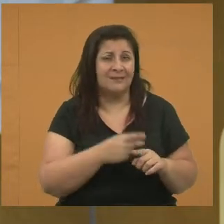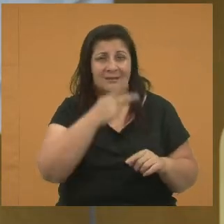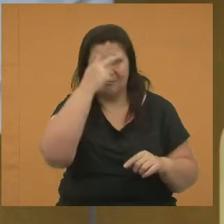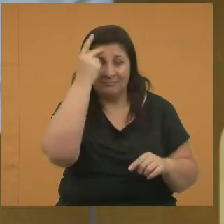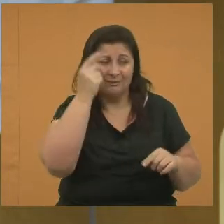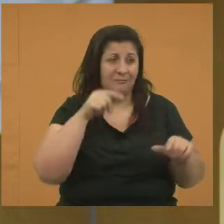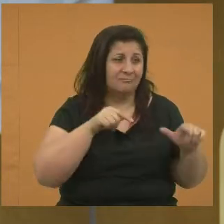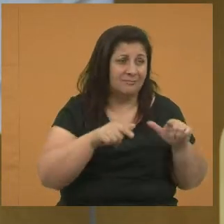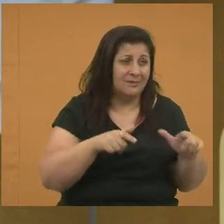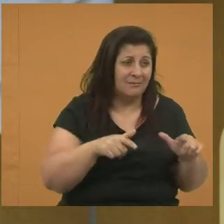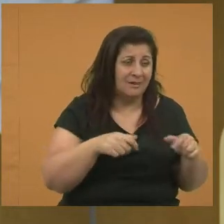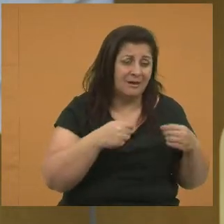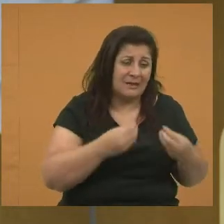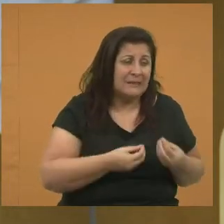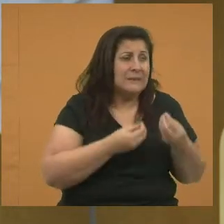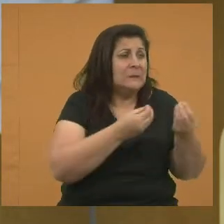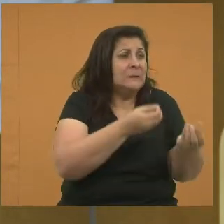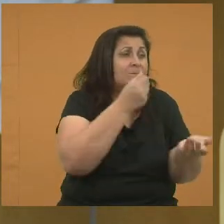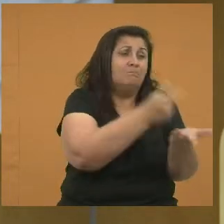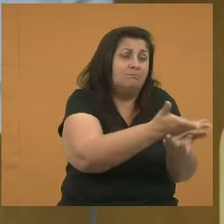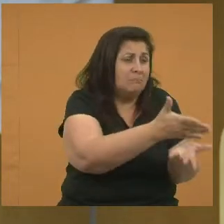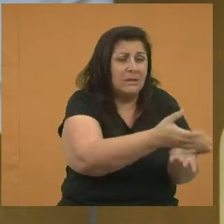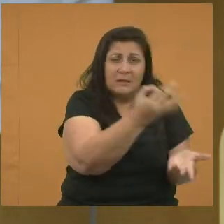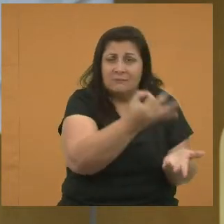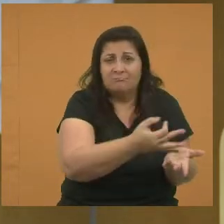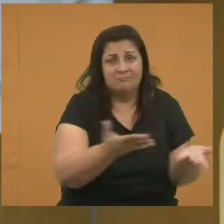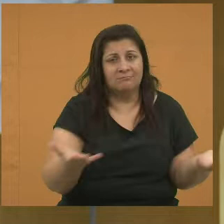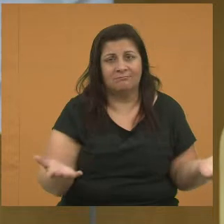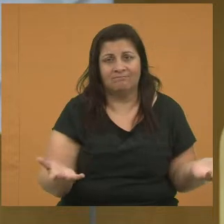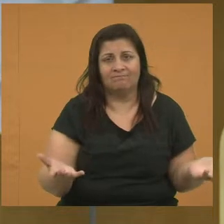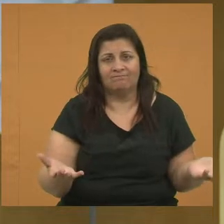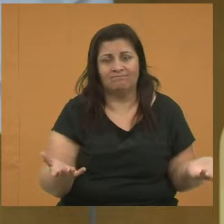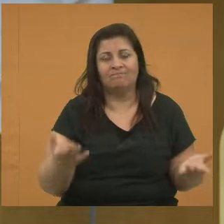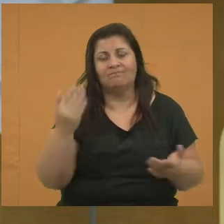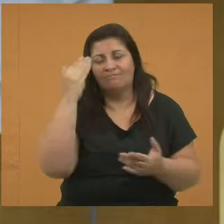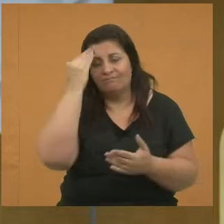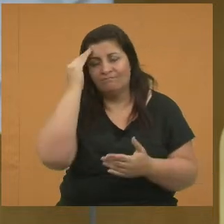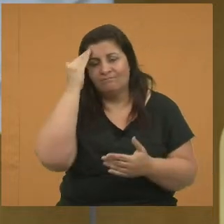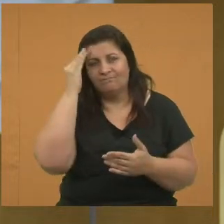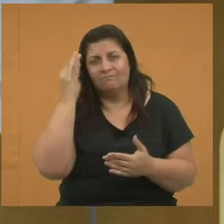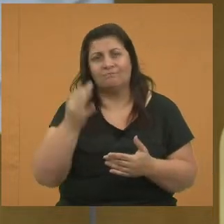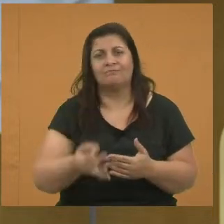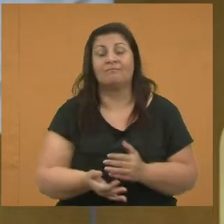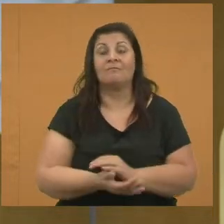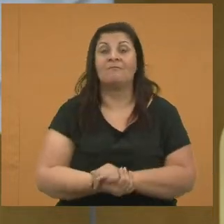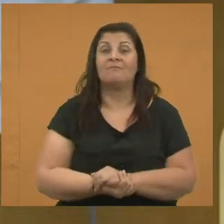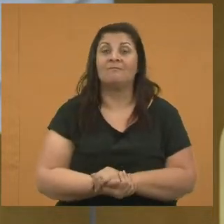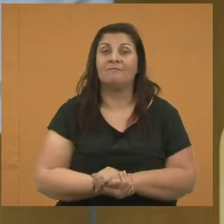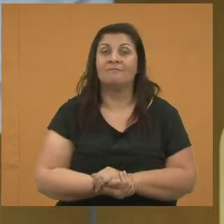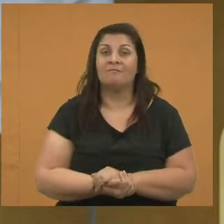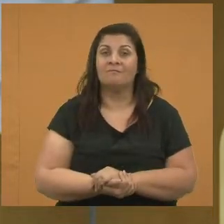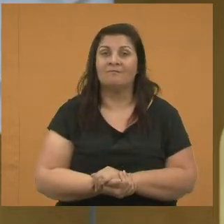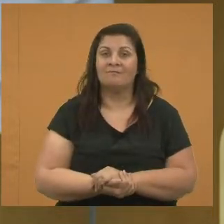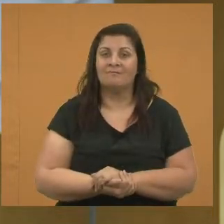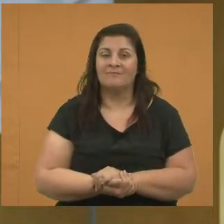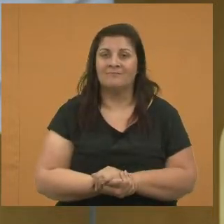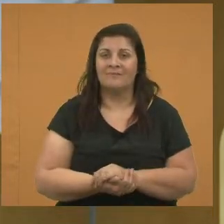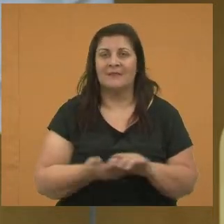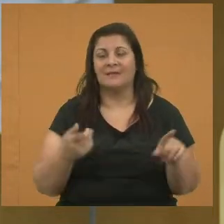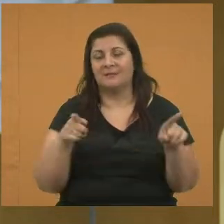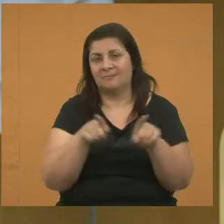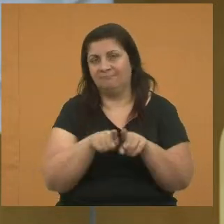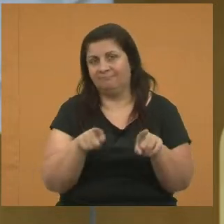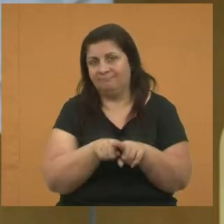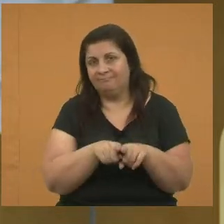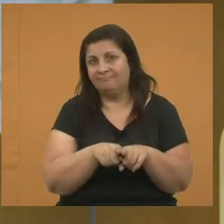e dever de quem... que é absurdo, a gente entende perfeitamente a situação. E sem contar